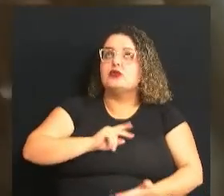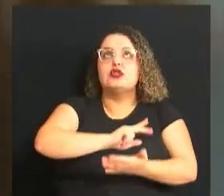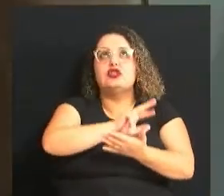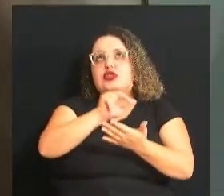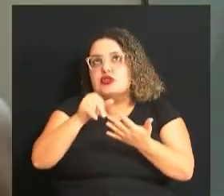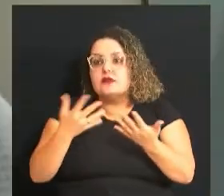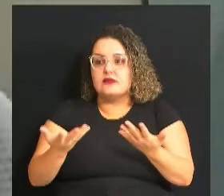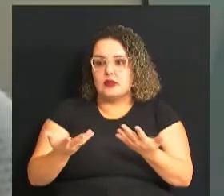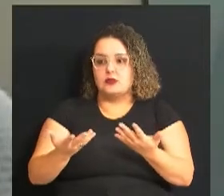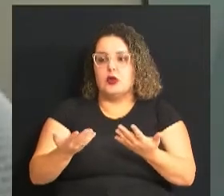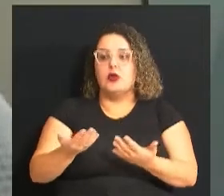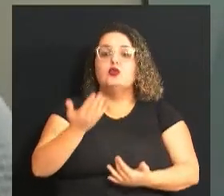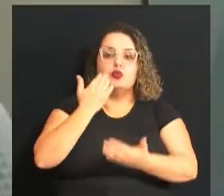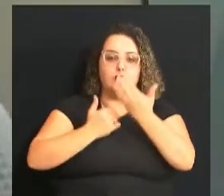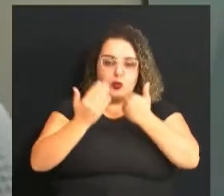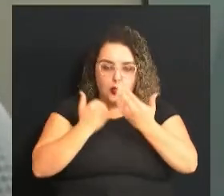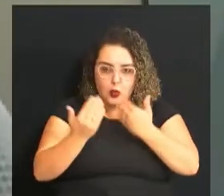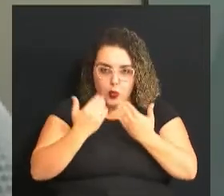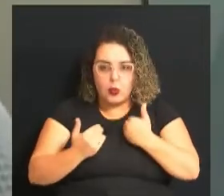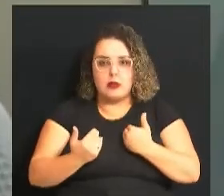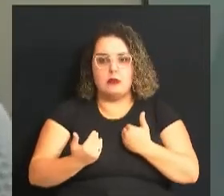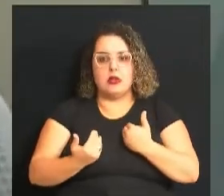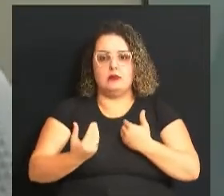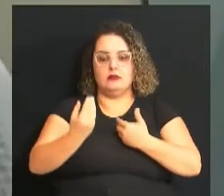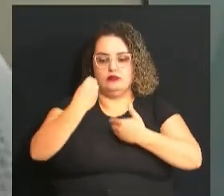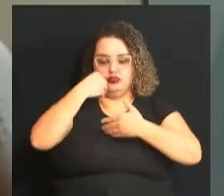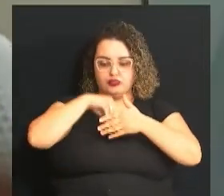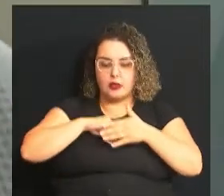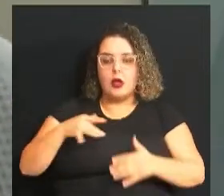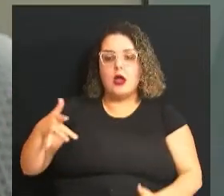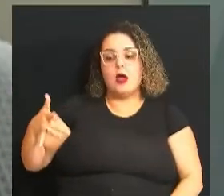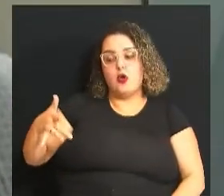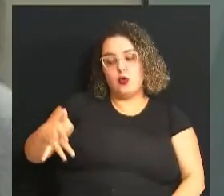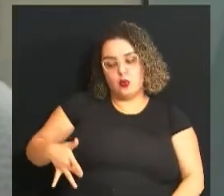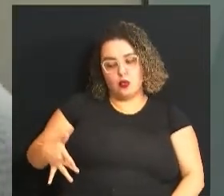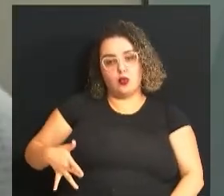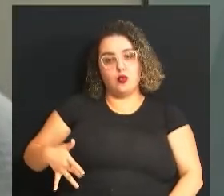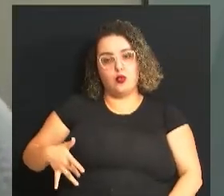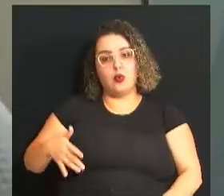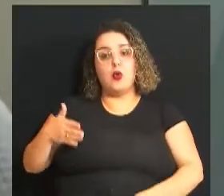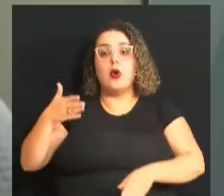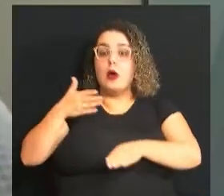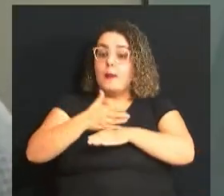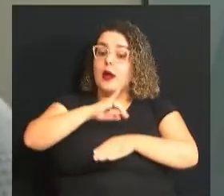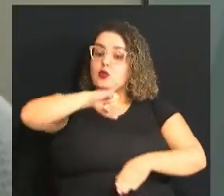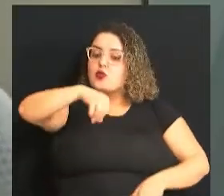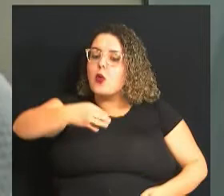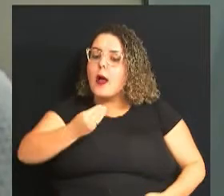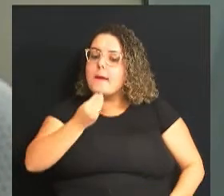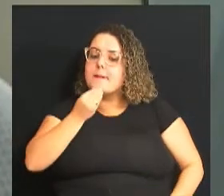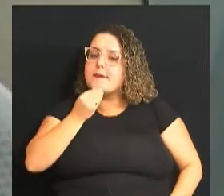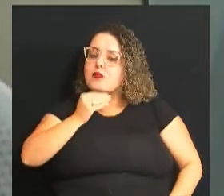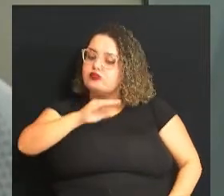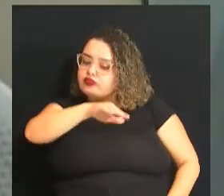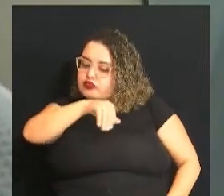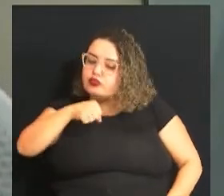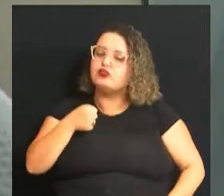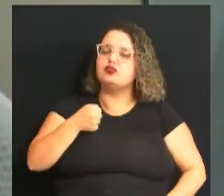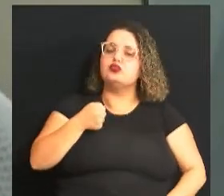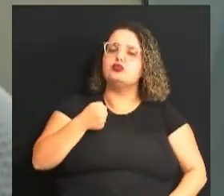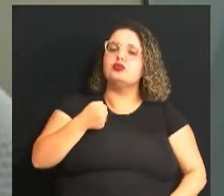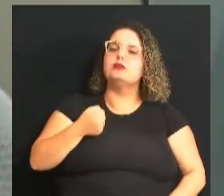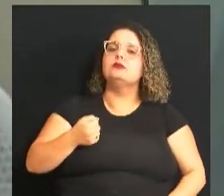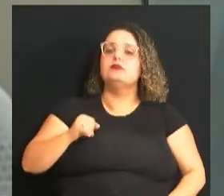do alimento que a gente consome. Então, o fígado participa do aproveitamento daquele alimento, faz